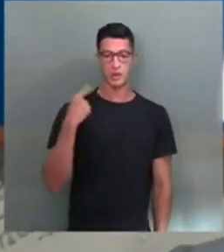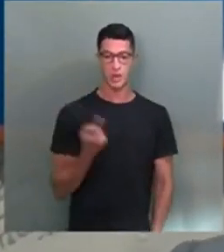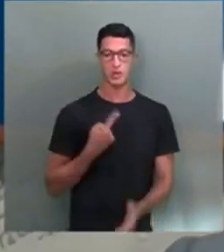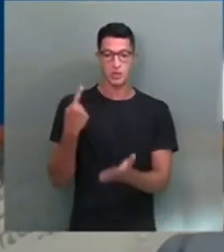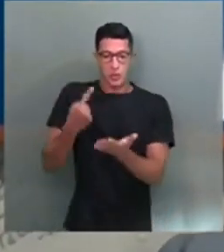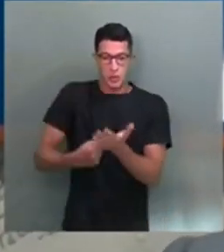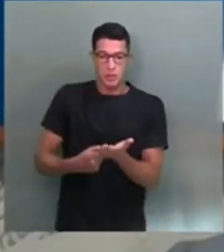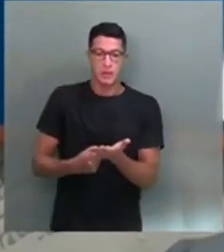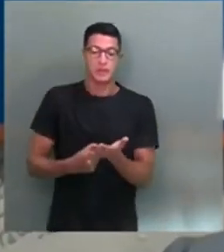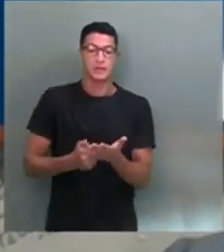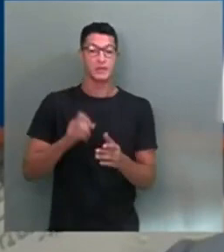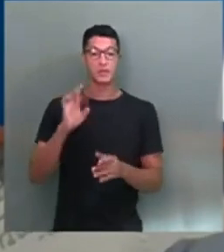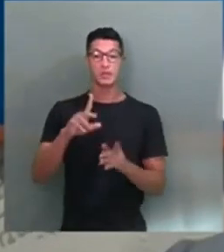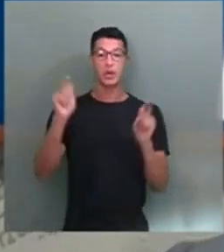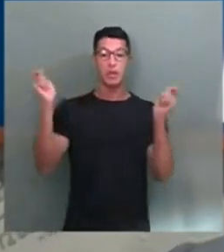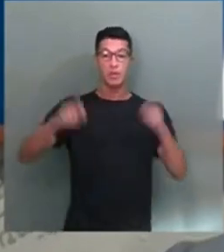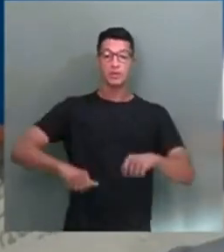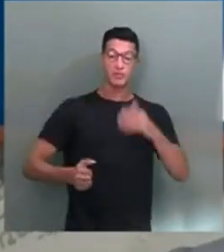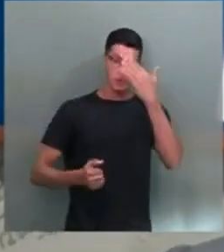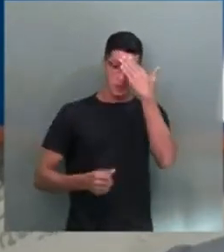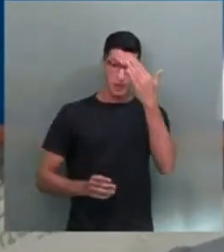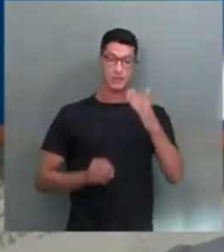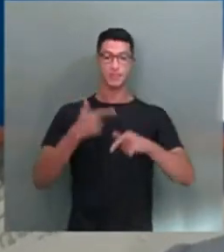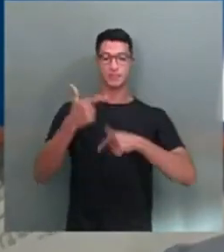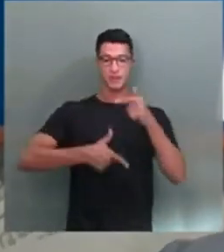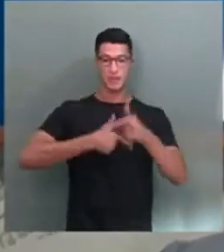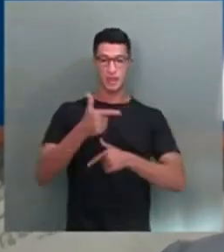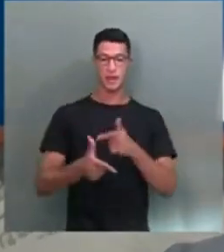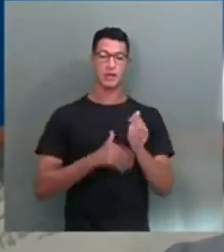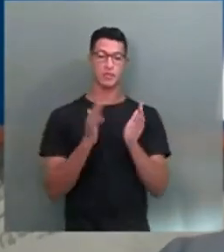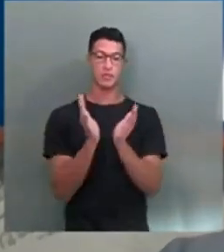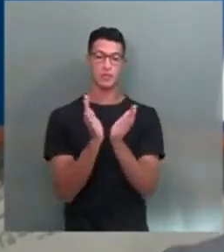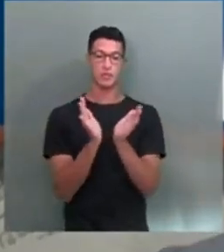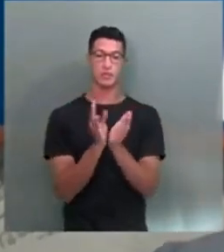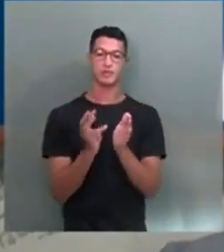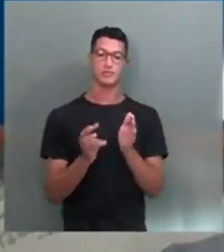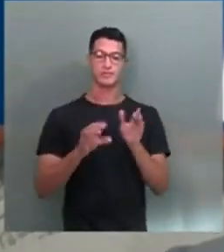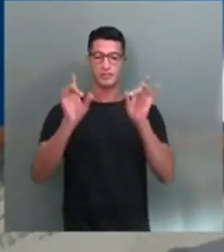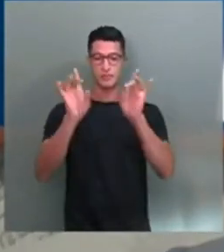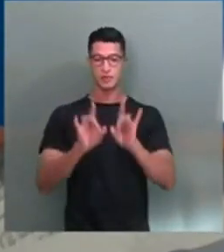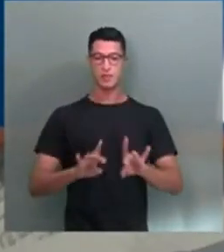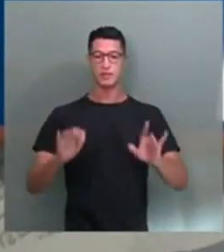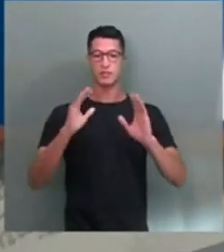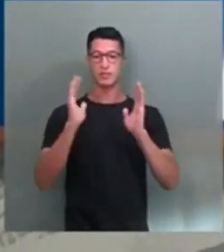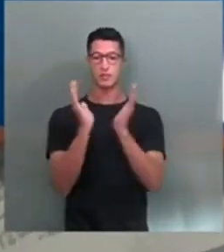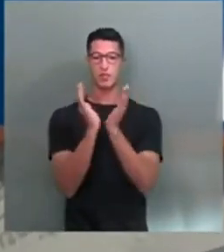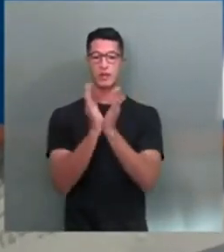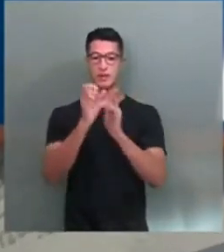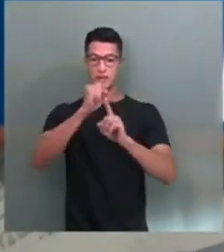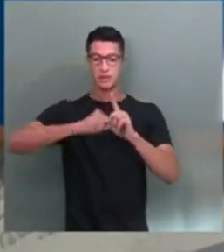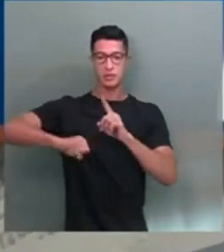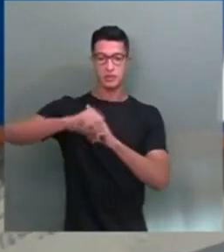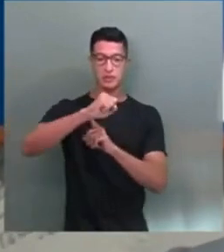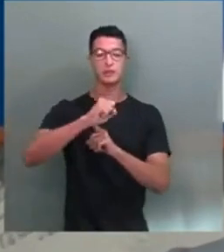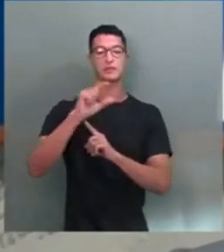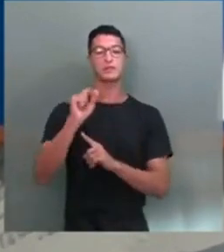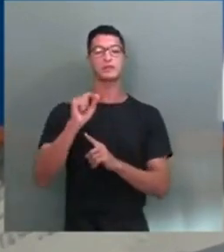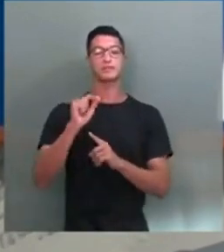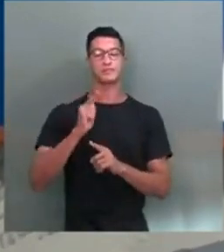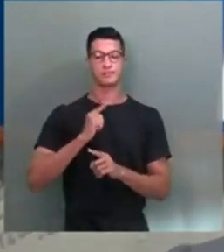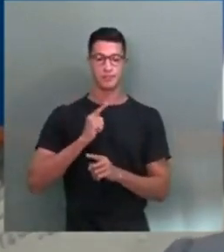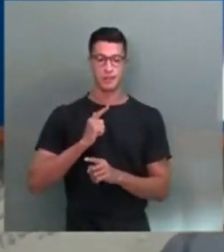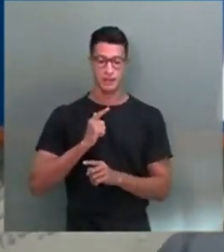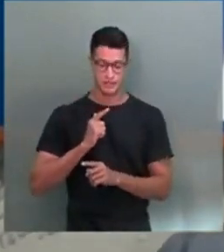compromisso. Isso só foi possível graças a um trabalho coletivo, em especial da comunicação social, mas